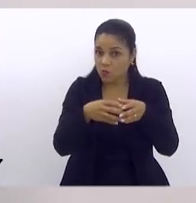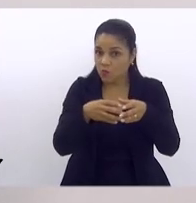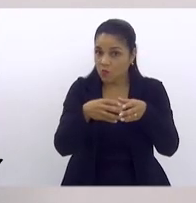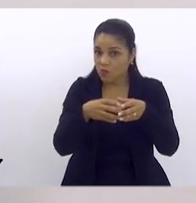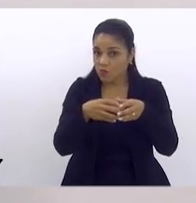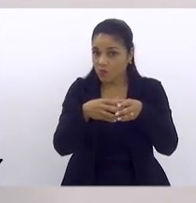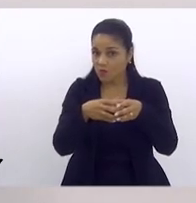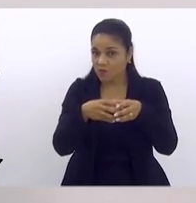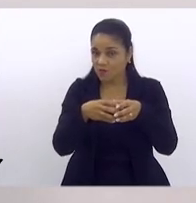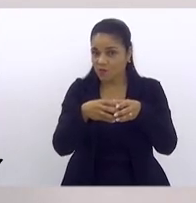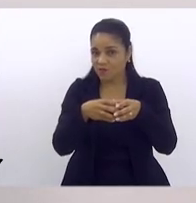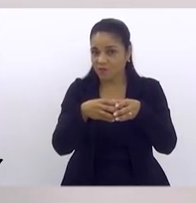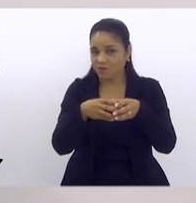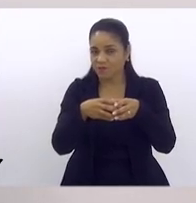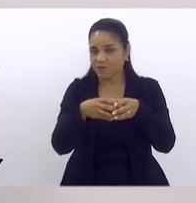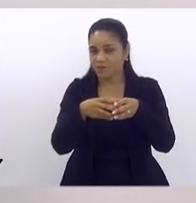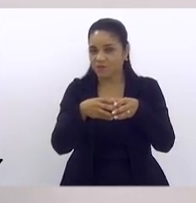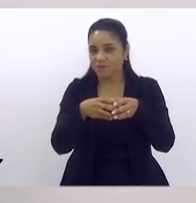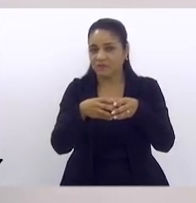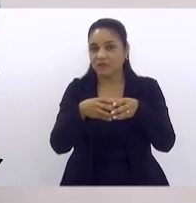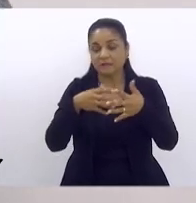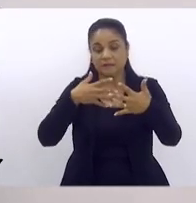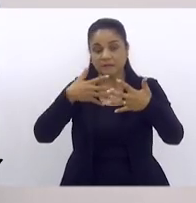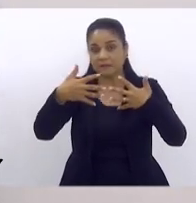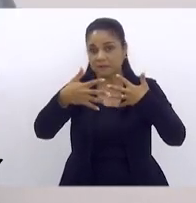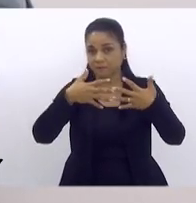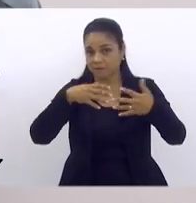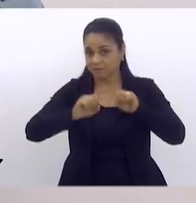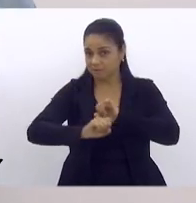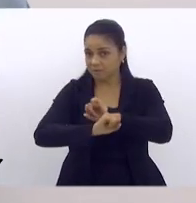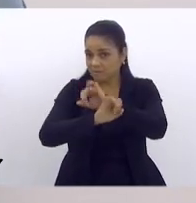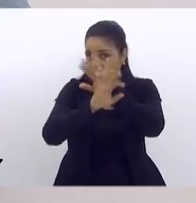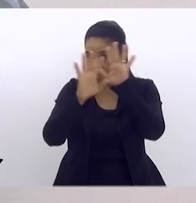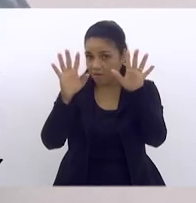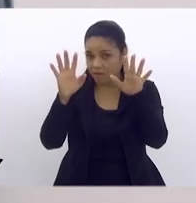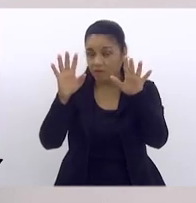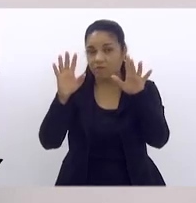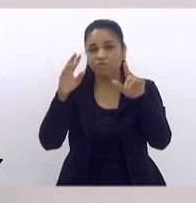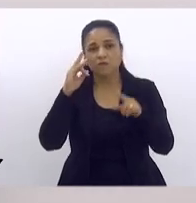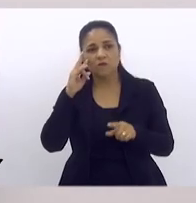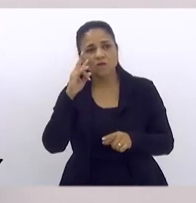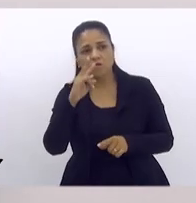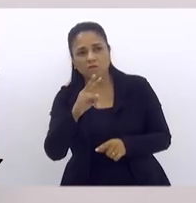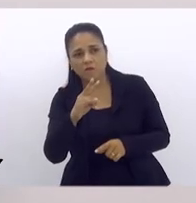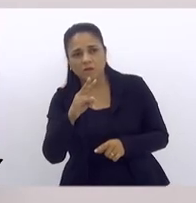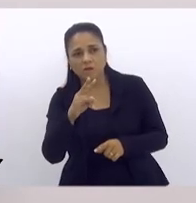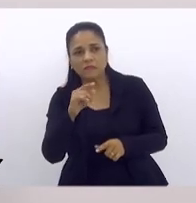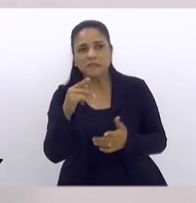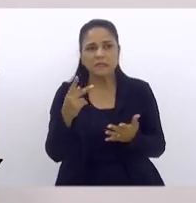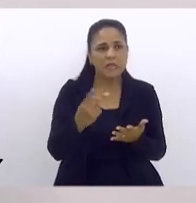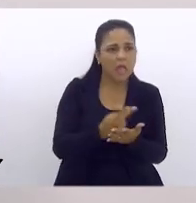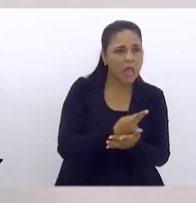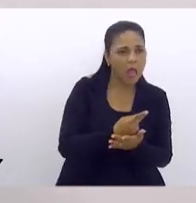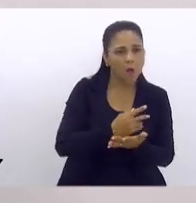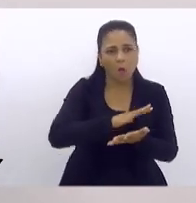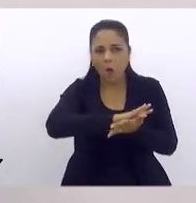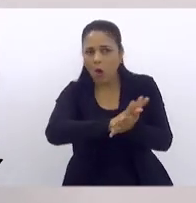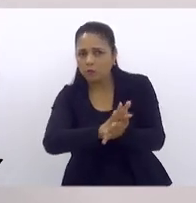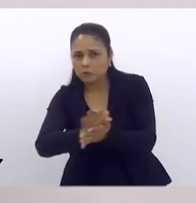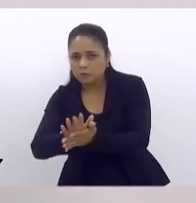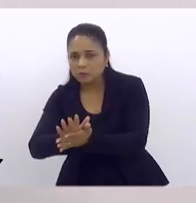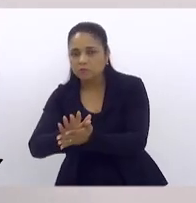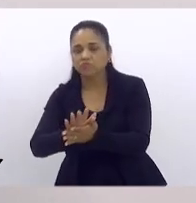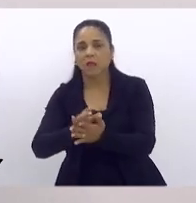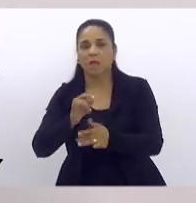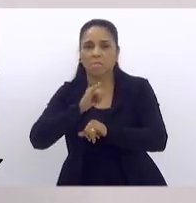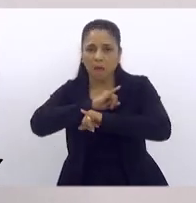obrigado botar isso com transparência para que todo mundo Olha aquilo e bote a boca no mundo se tiver um item discriminatório